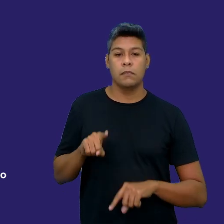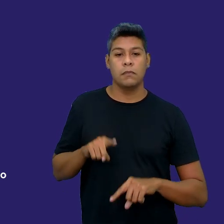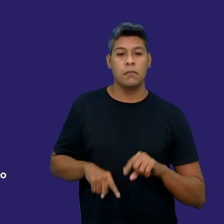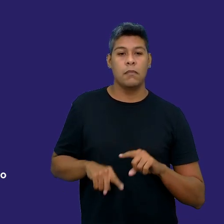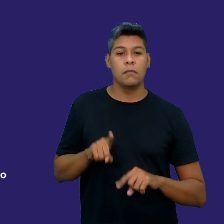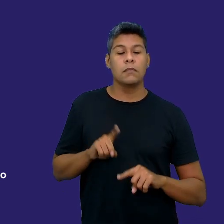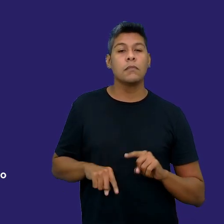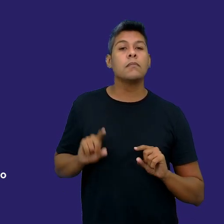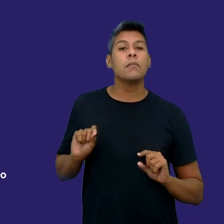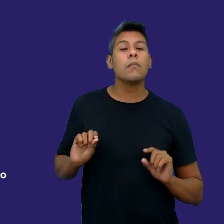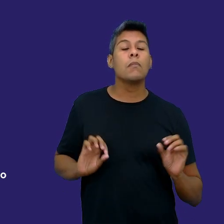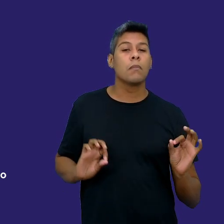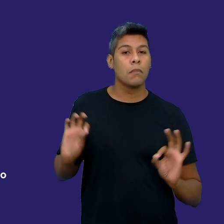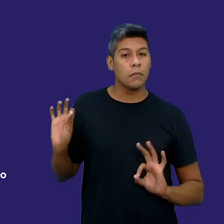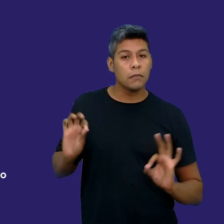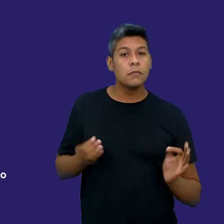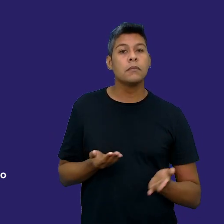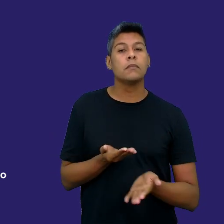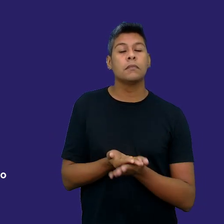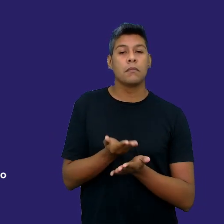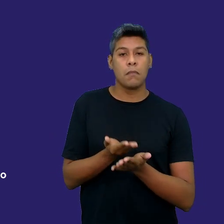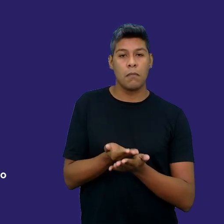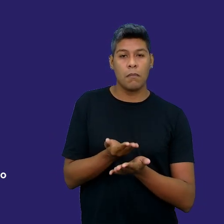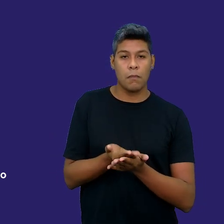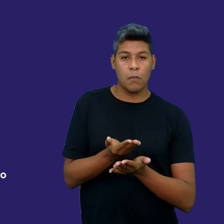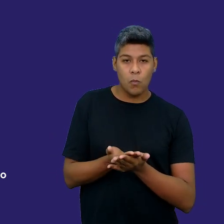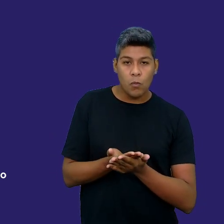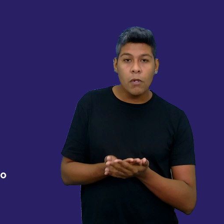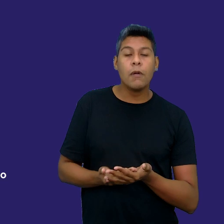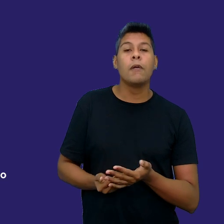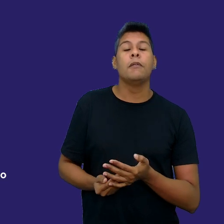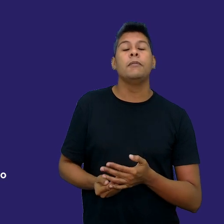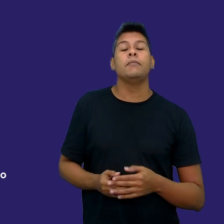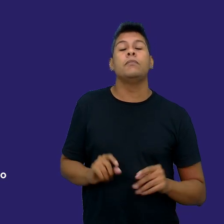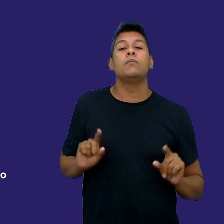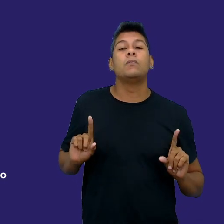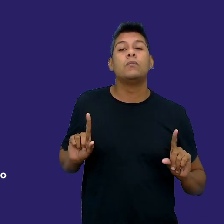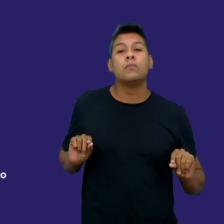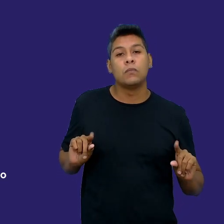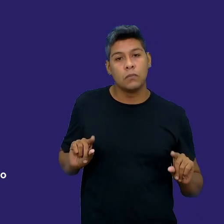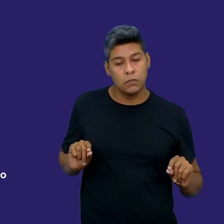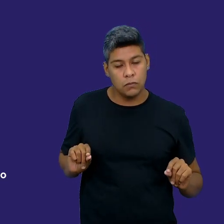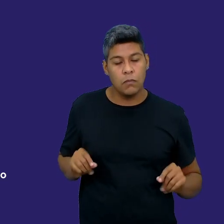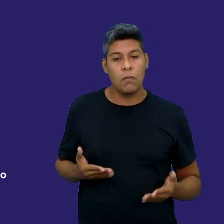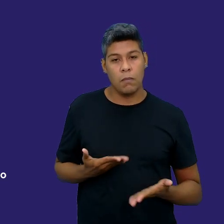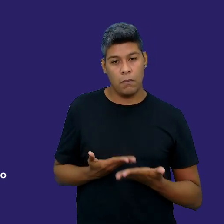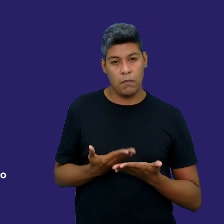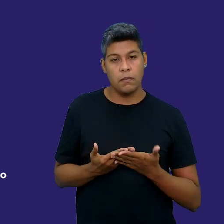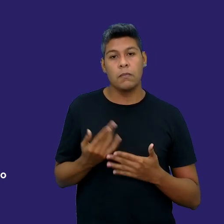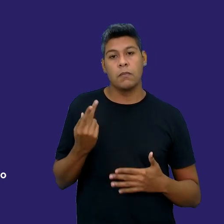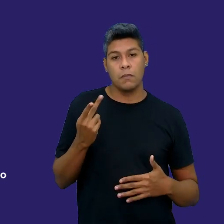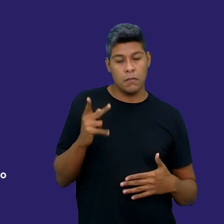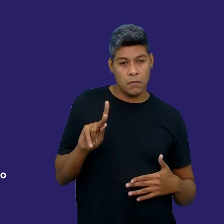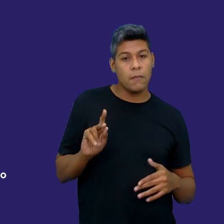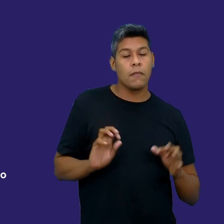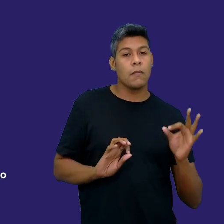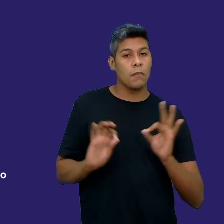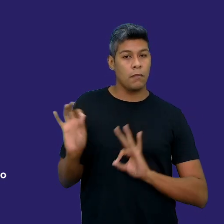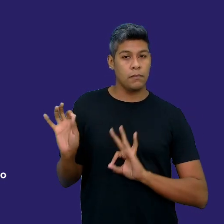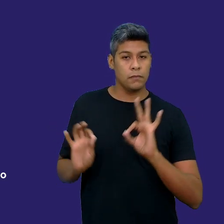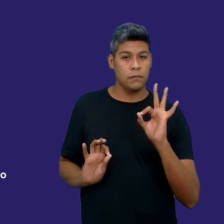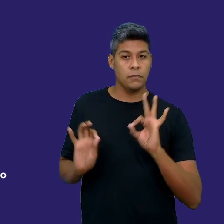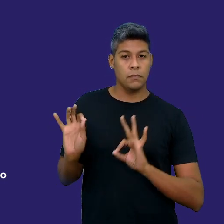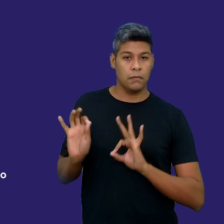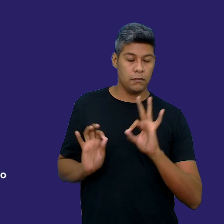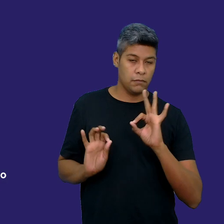para planejarem as aulas, para estudarem, para aperfeiçoarem aí os estudos, né, e um planejamento que